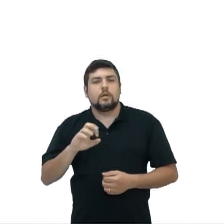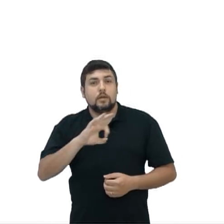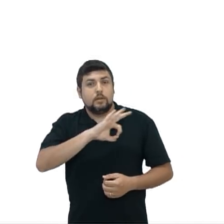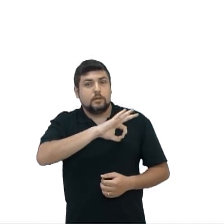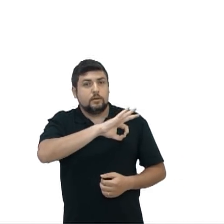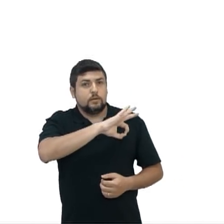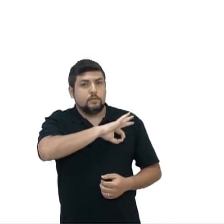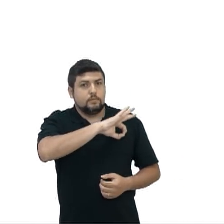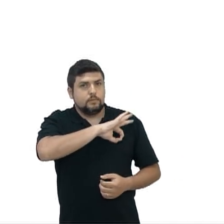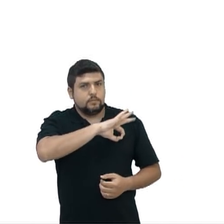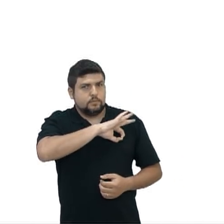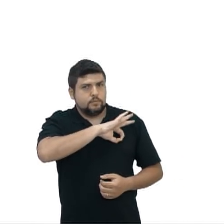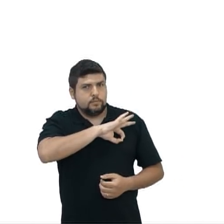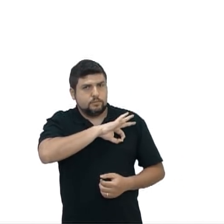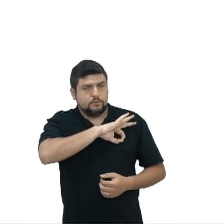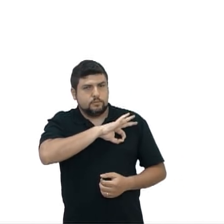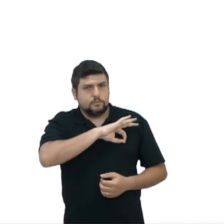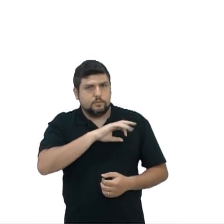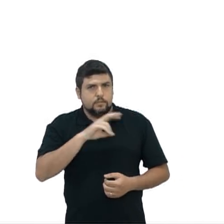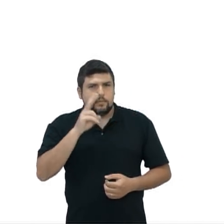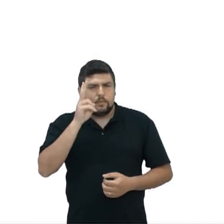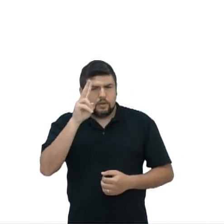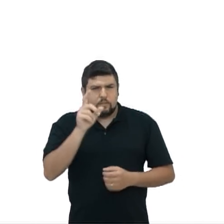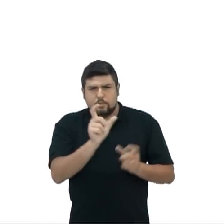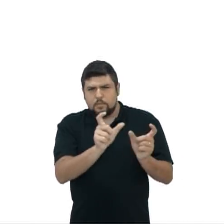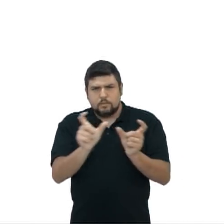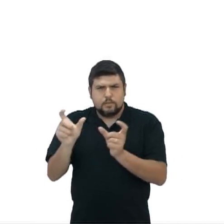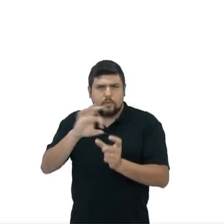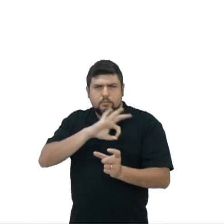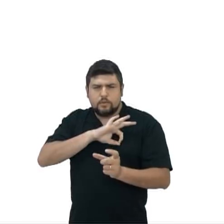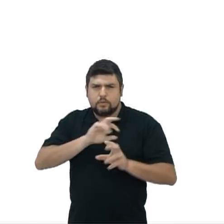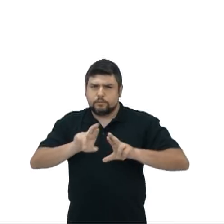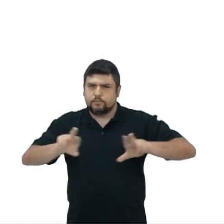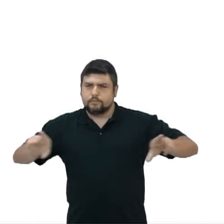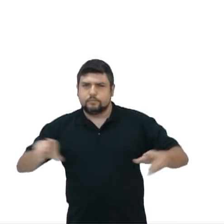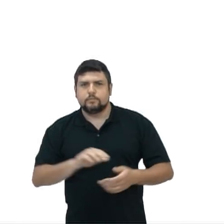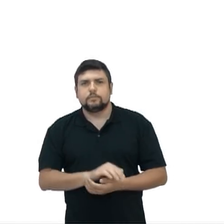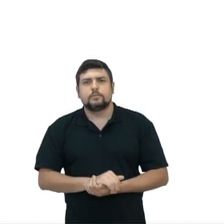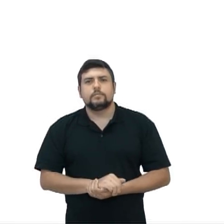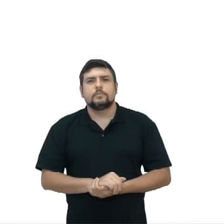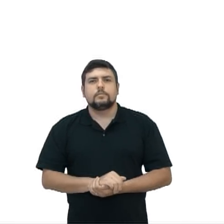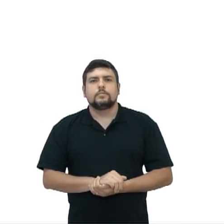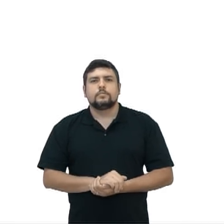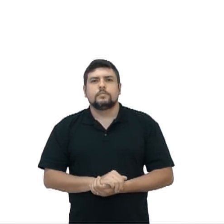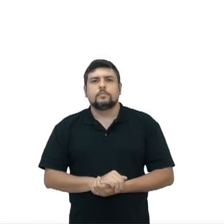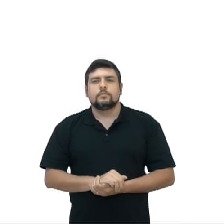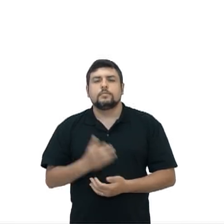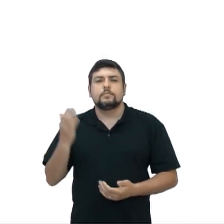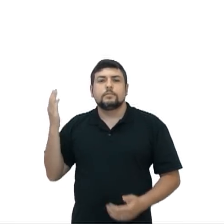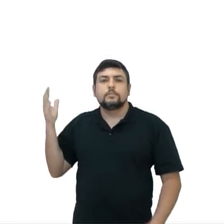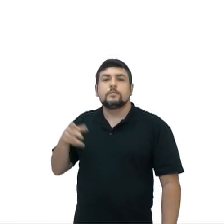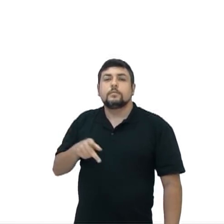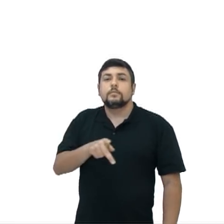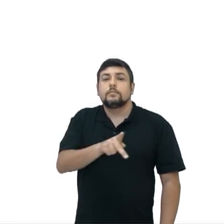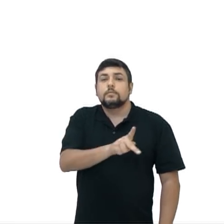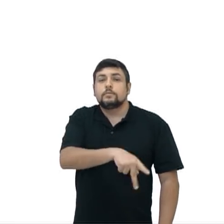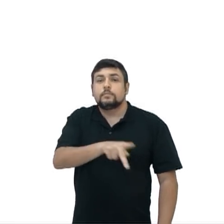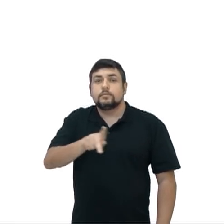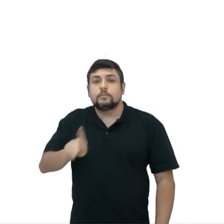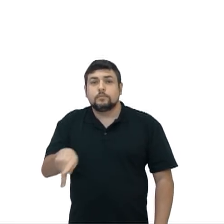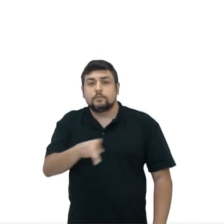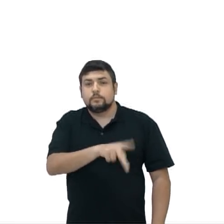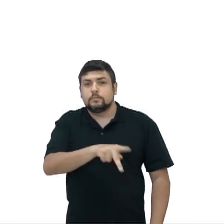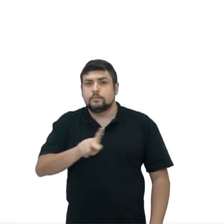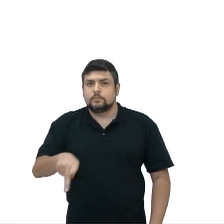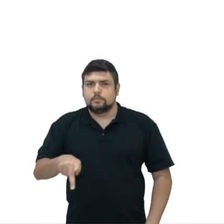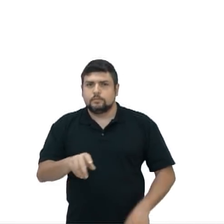outros nomes para policiais. Lembra que nós conversamos na aula passada? E essa daqui quem é? É a teacher. Lembrando também que